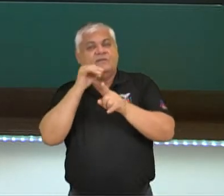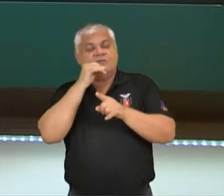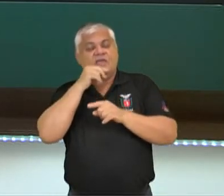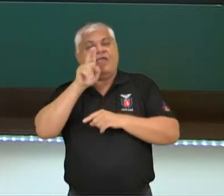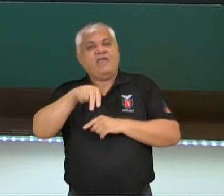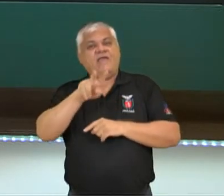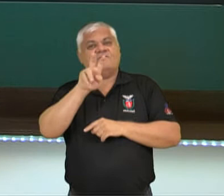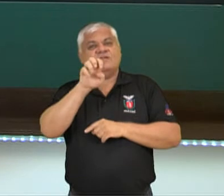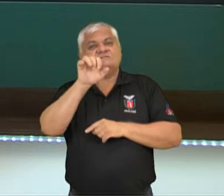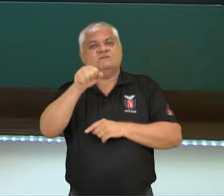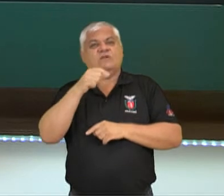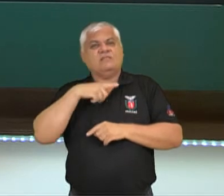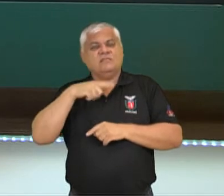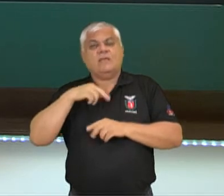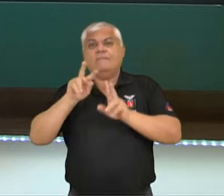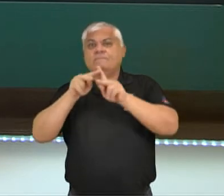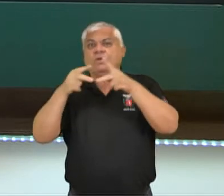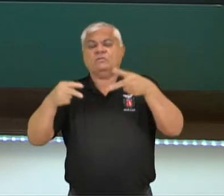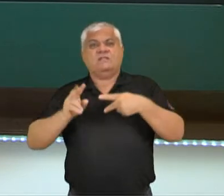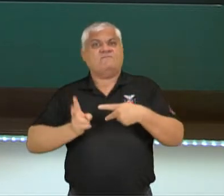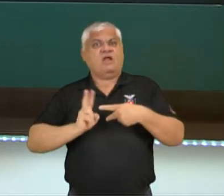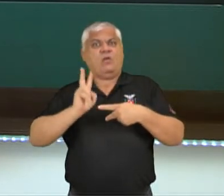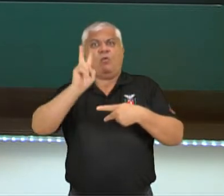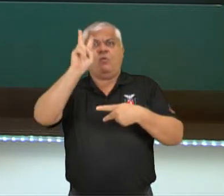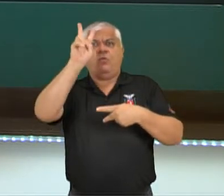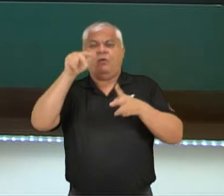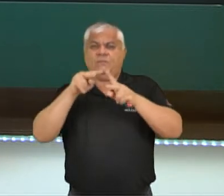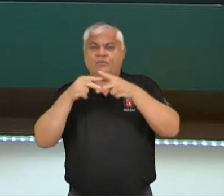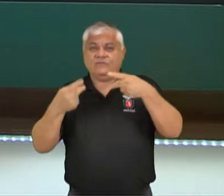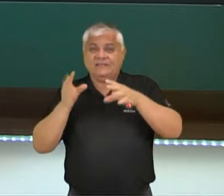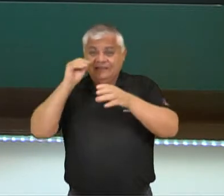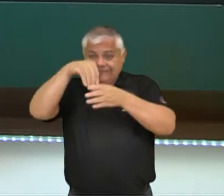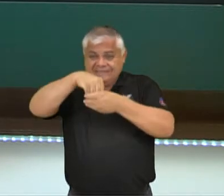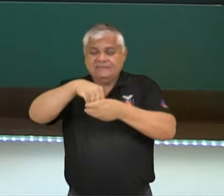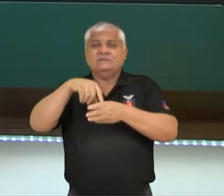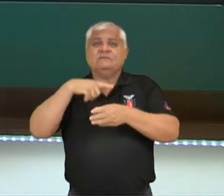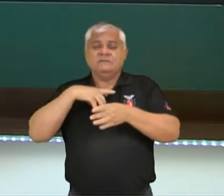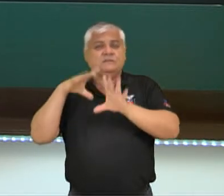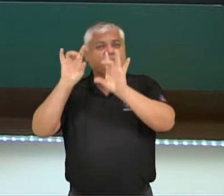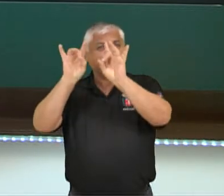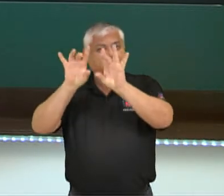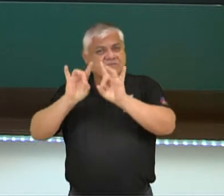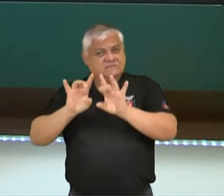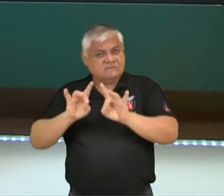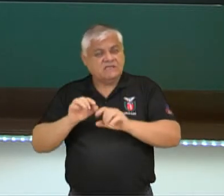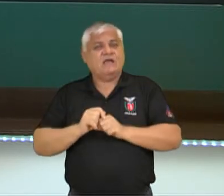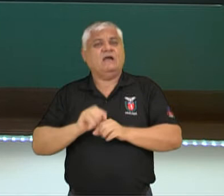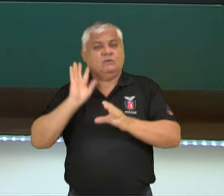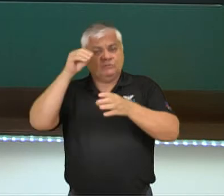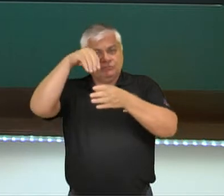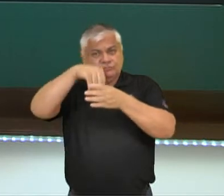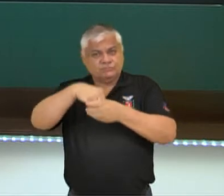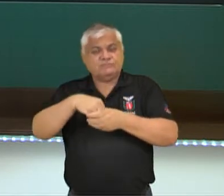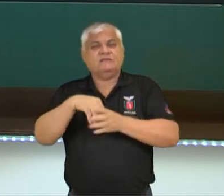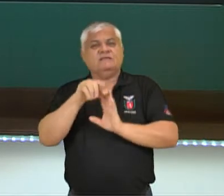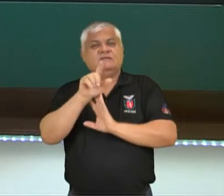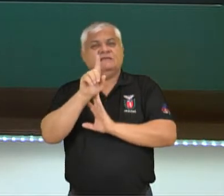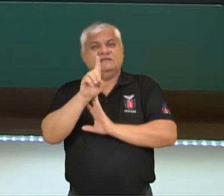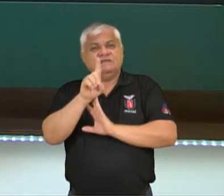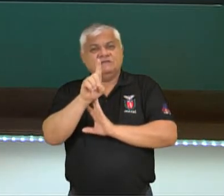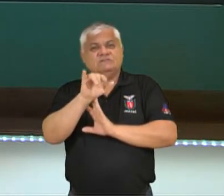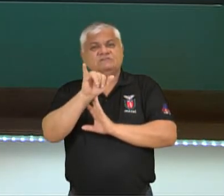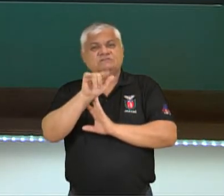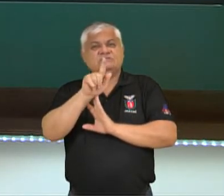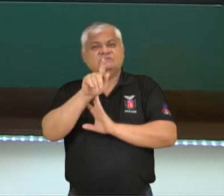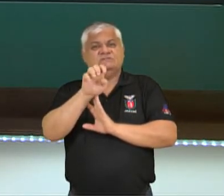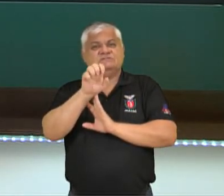vesícula que está rica em proteínas lá dentro dele. Uma classe especial de proteínas chamadas de enzimas digestivas. Então,